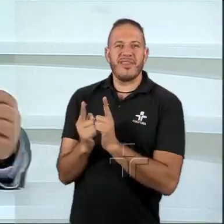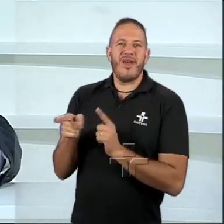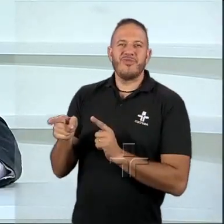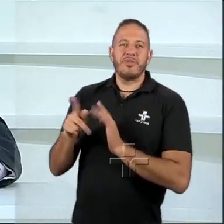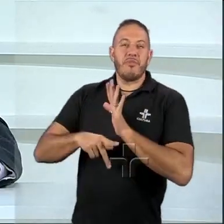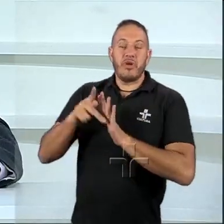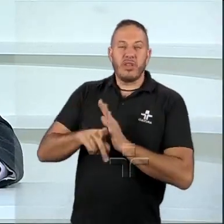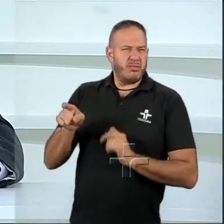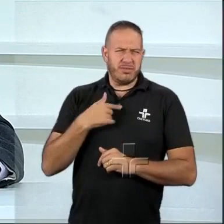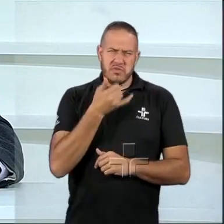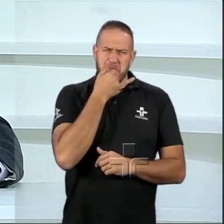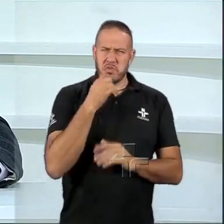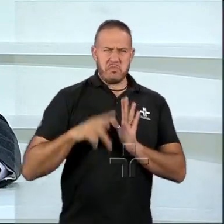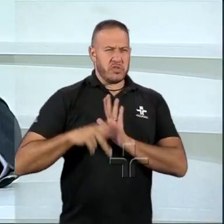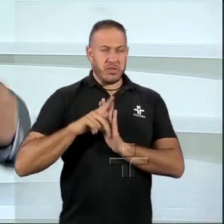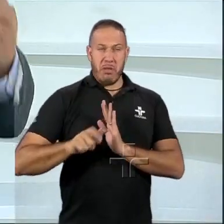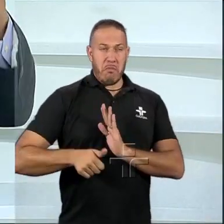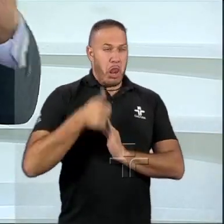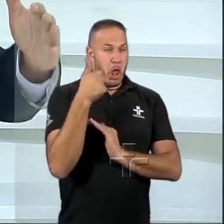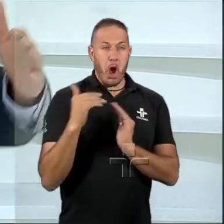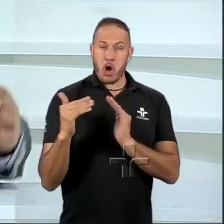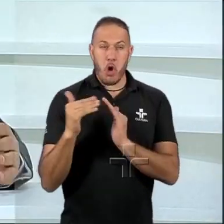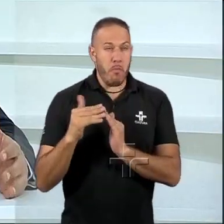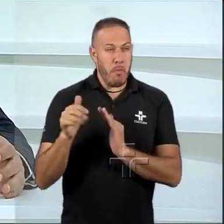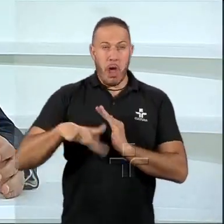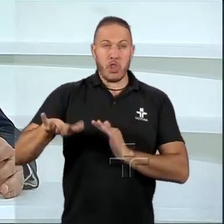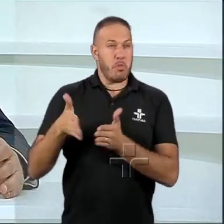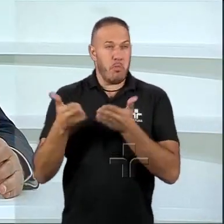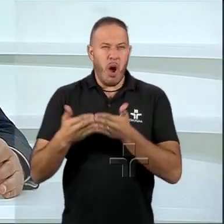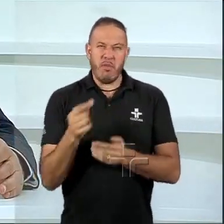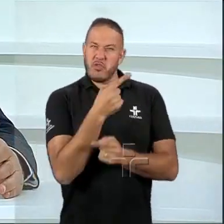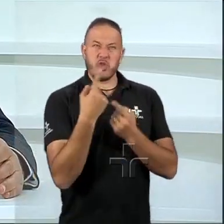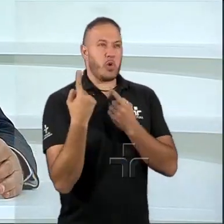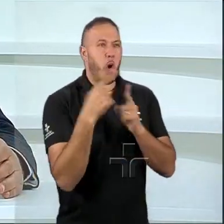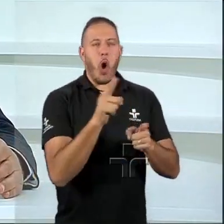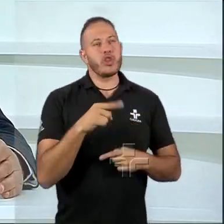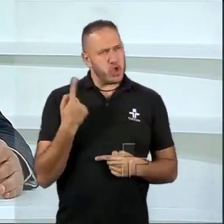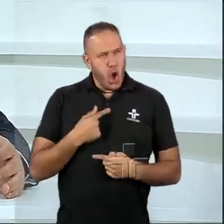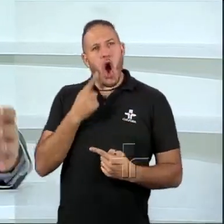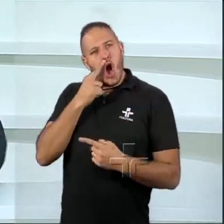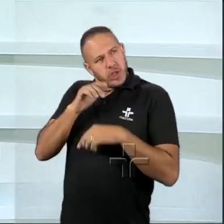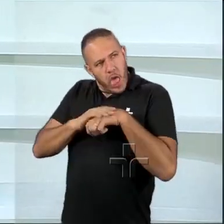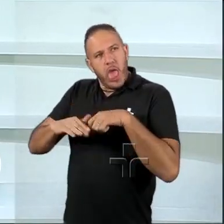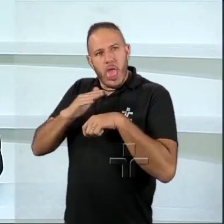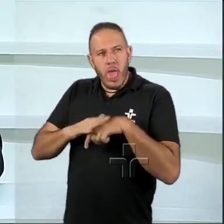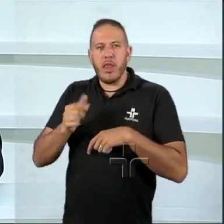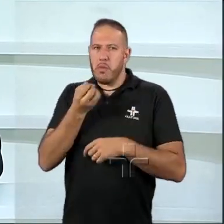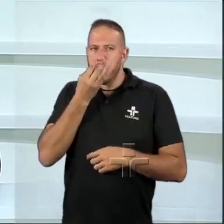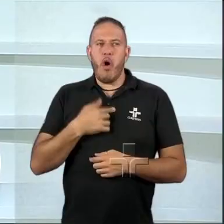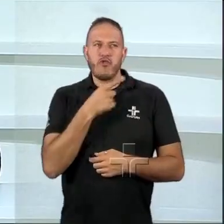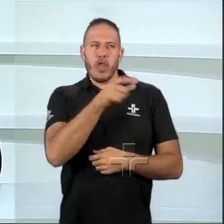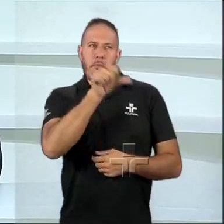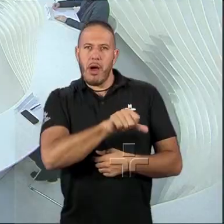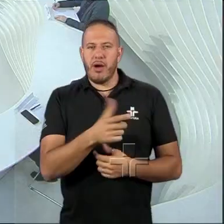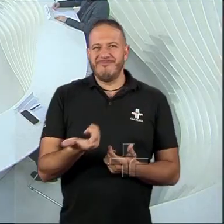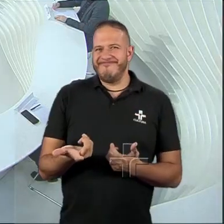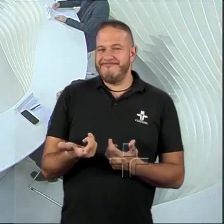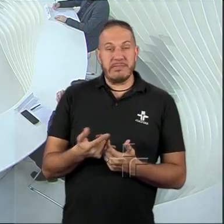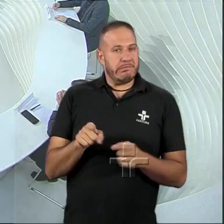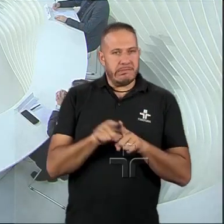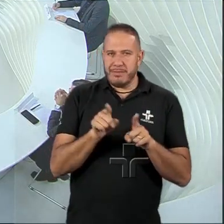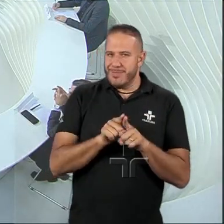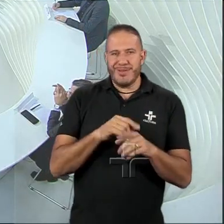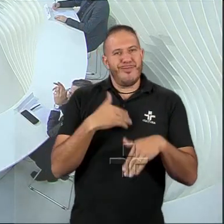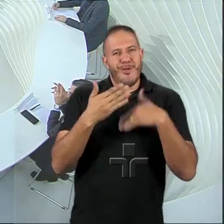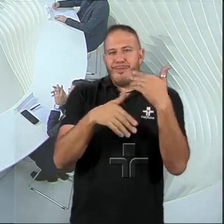muito melhor, que é a favor dos pobres. Vocês não são a favor dos pobres, nós somos bons e vocês são maus. Também não prosperou